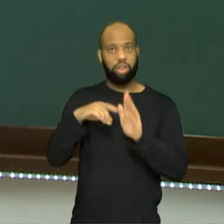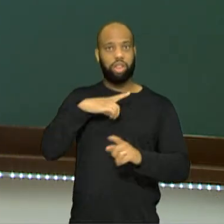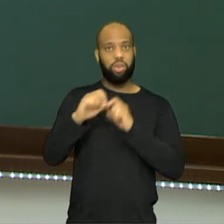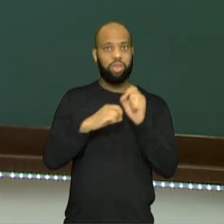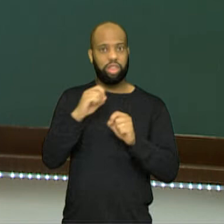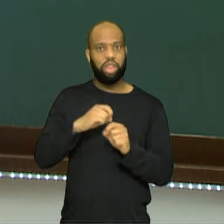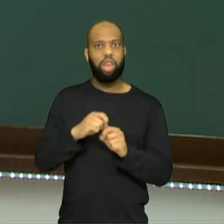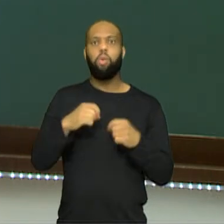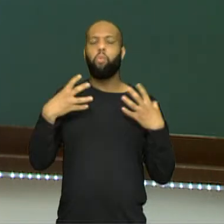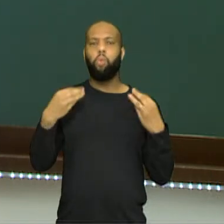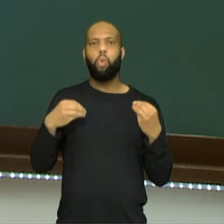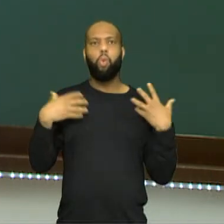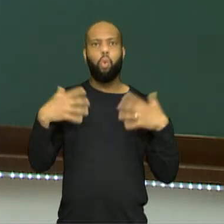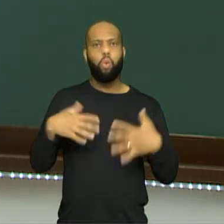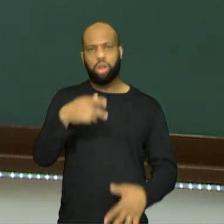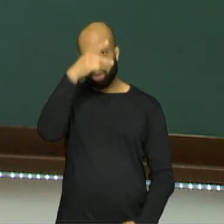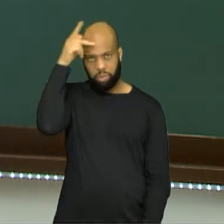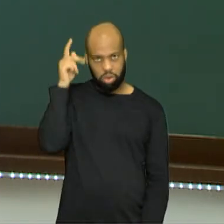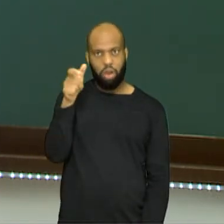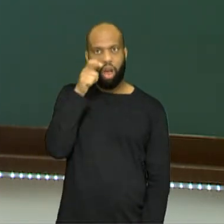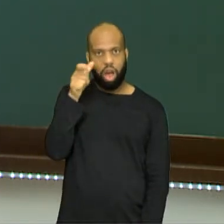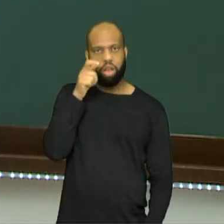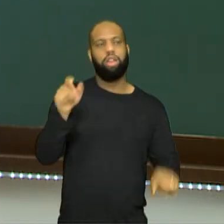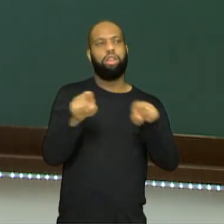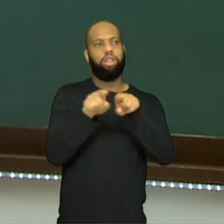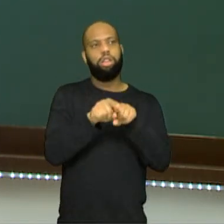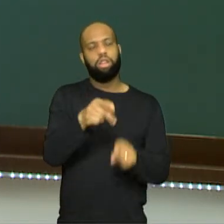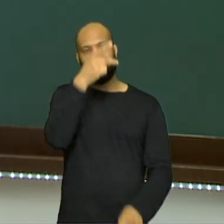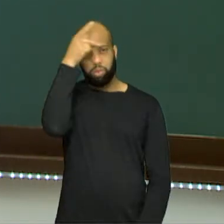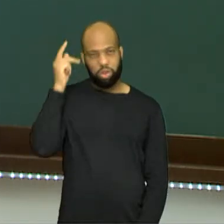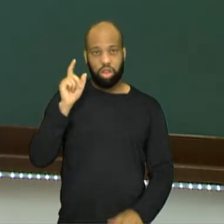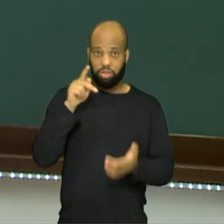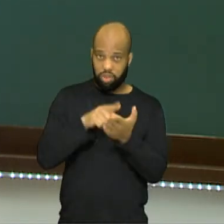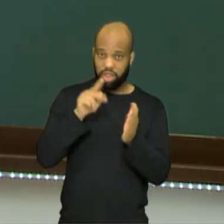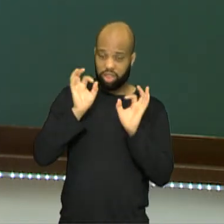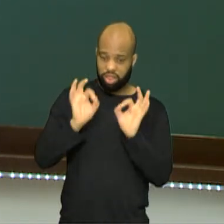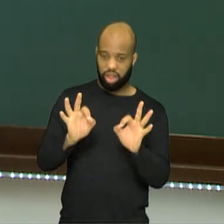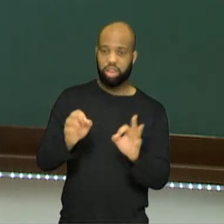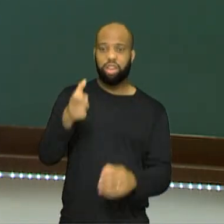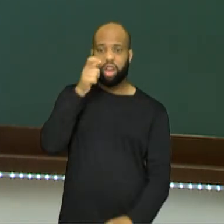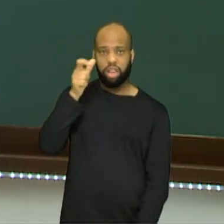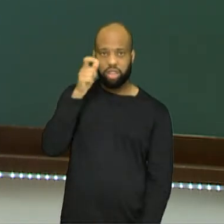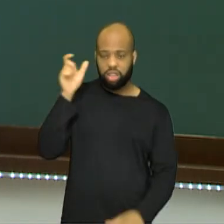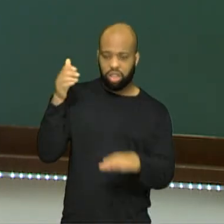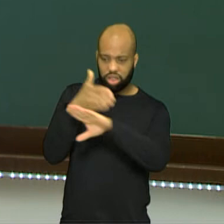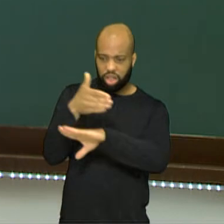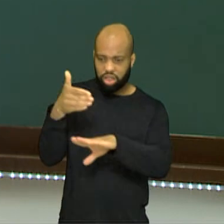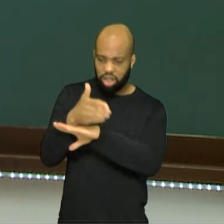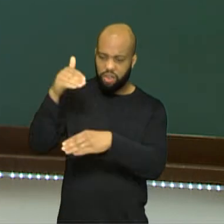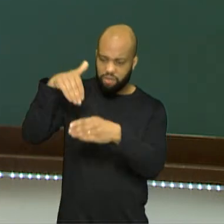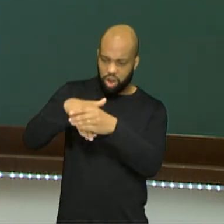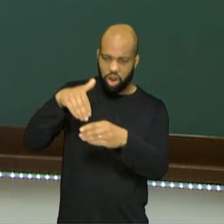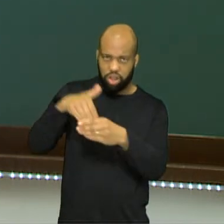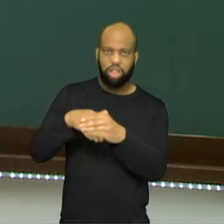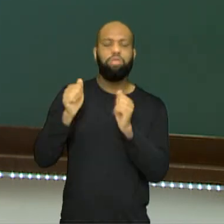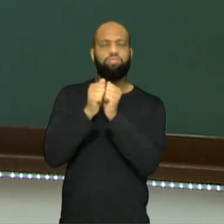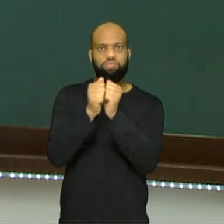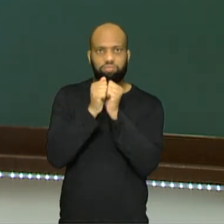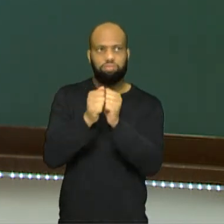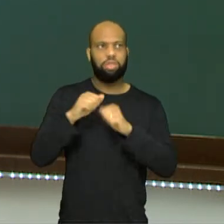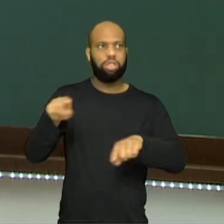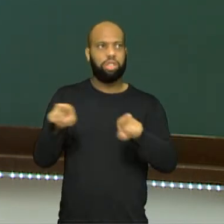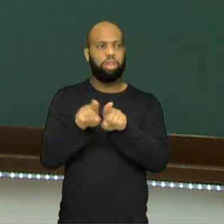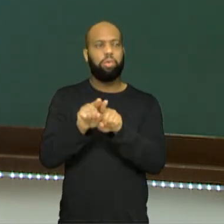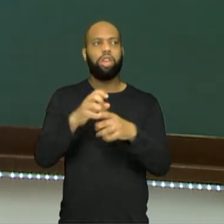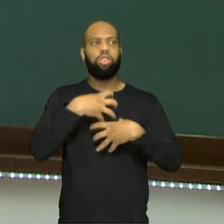altos índices de audiência. Então, as pessoas realmente assistem, participam, votam, fazem parte e